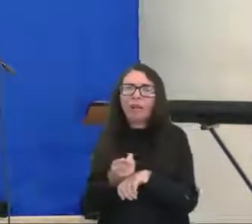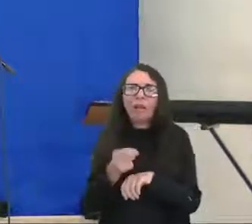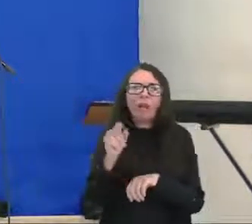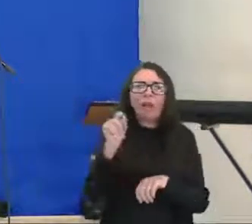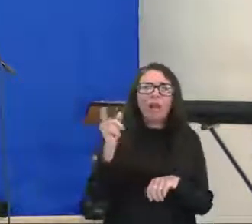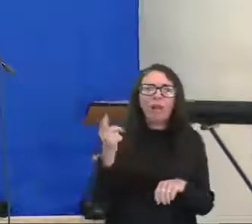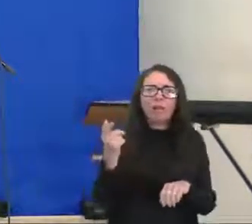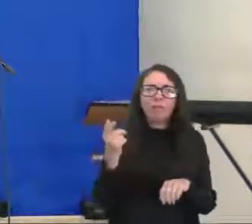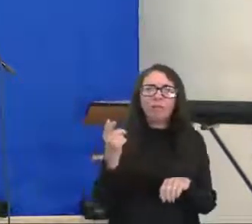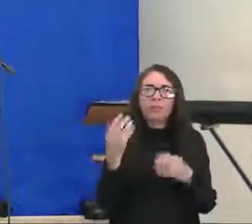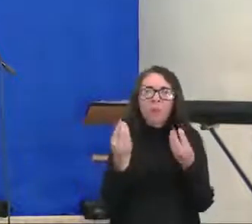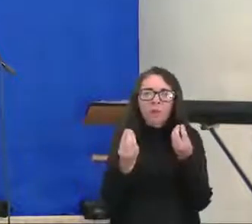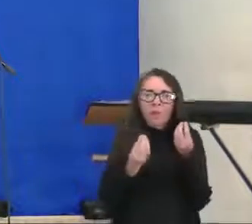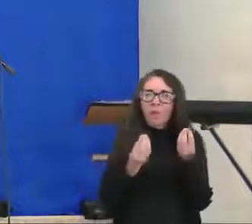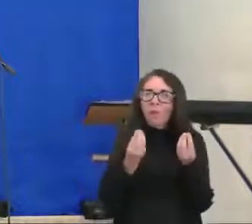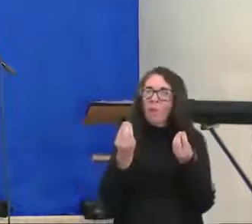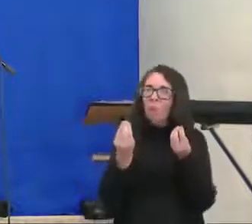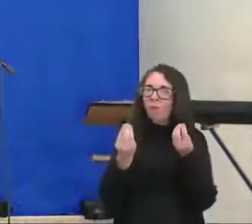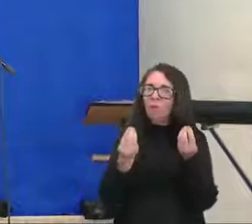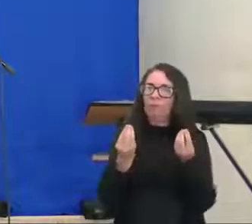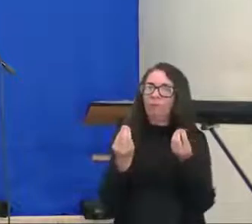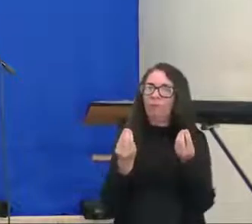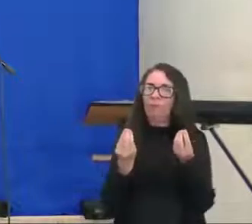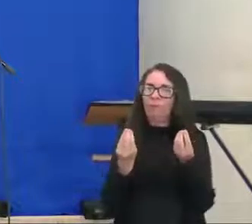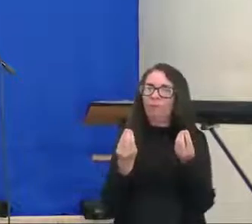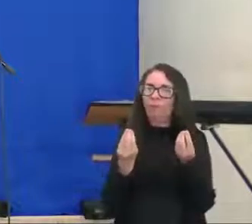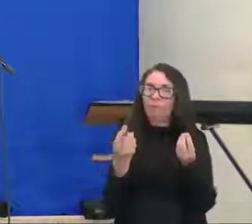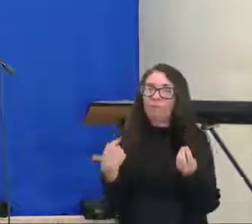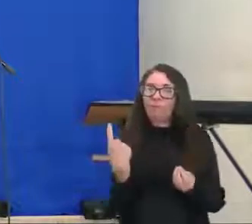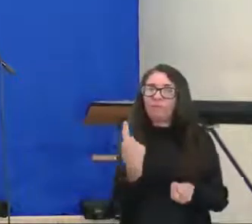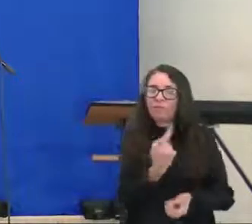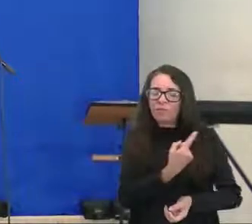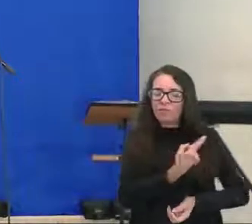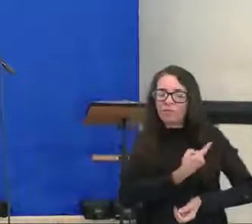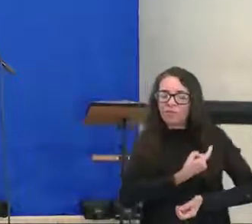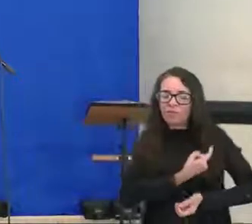de dependermos. Nós dependemos espiritualmente um dos outros aqui dentro.